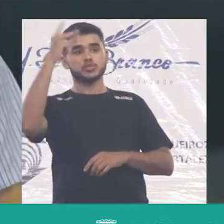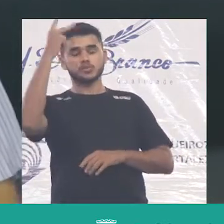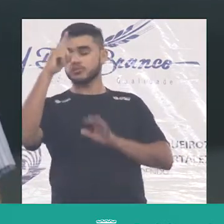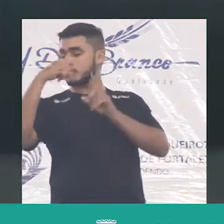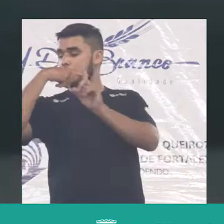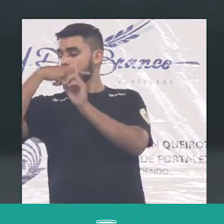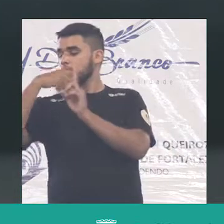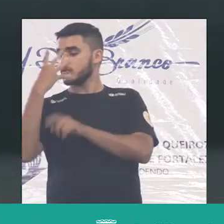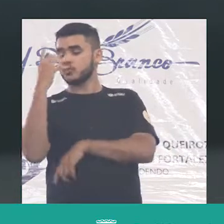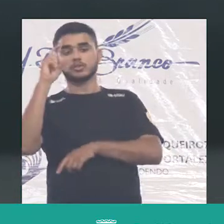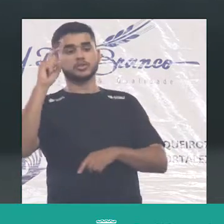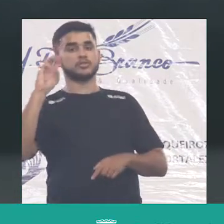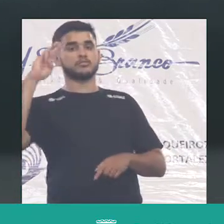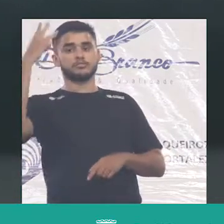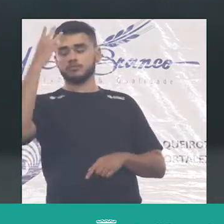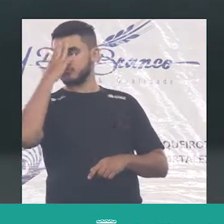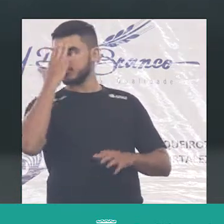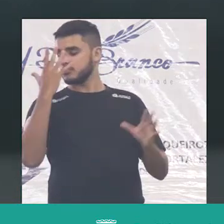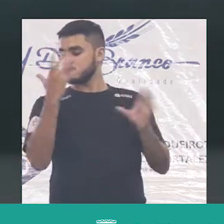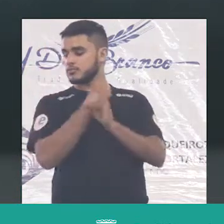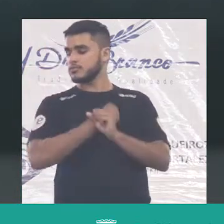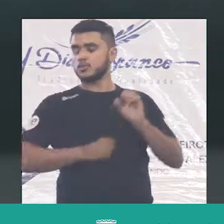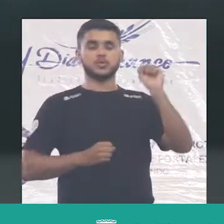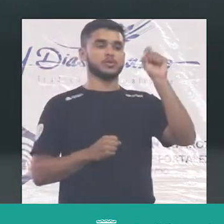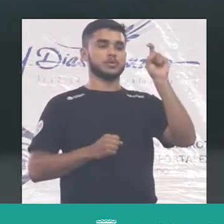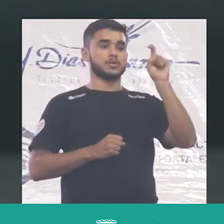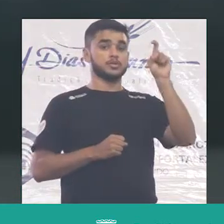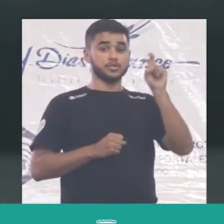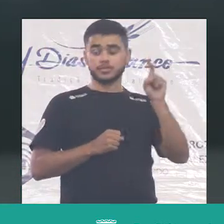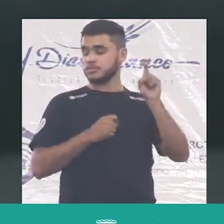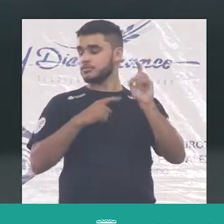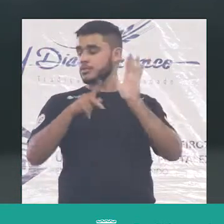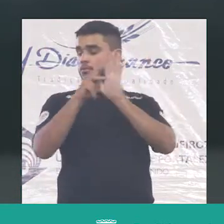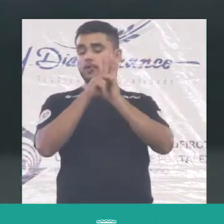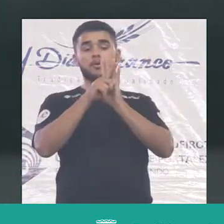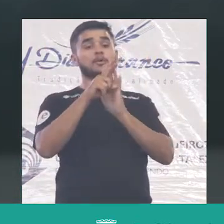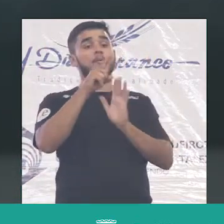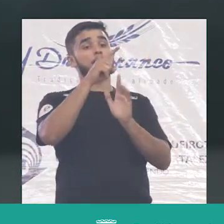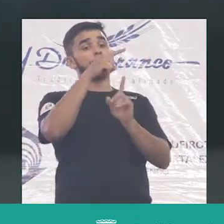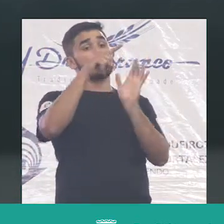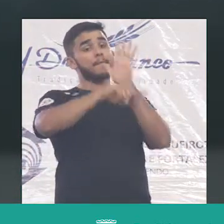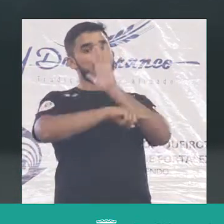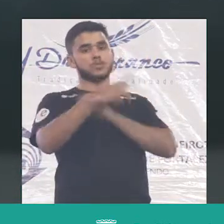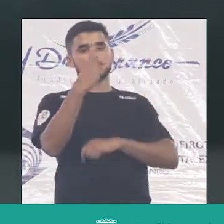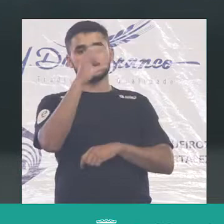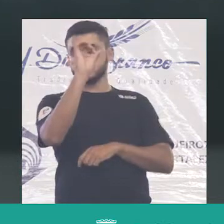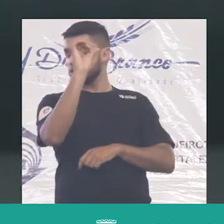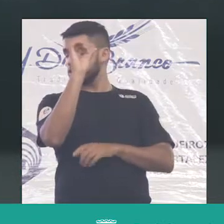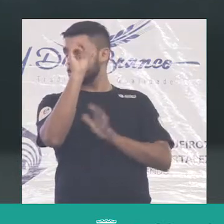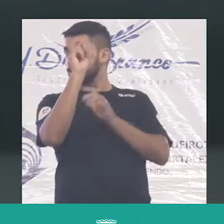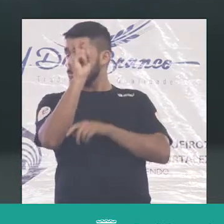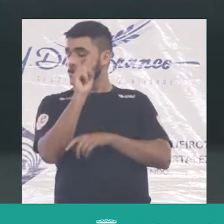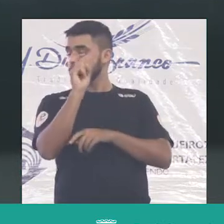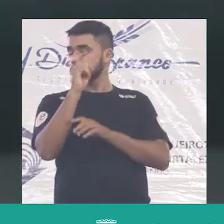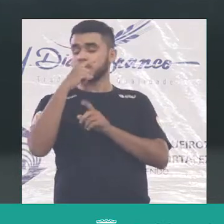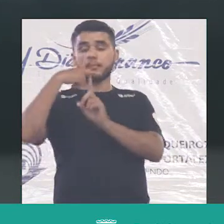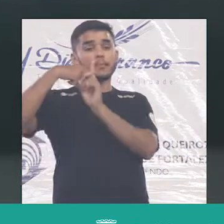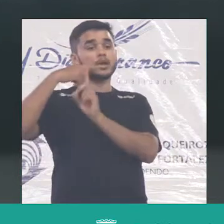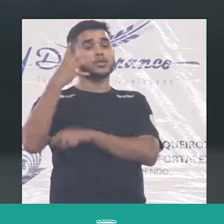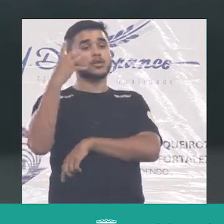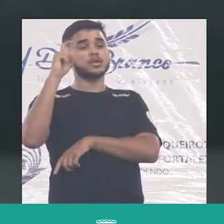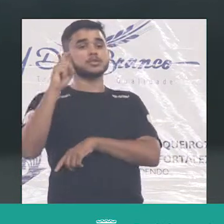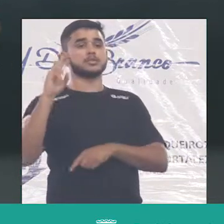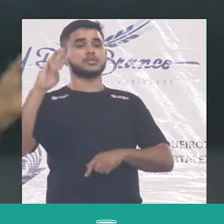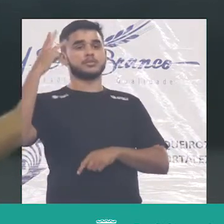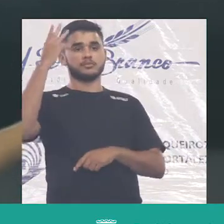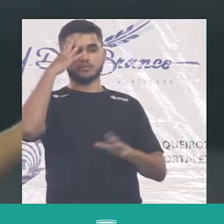menos 36x ao quadrado, mais 4x ao cubo, que é o gabarito da letra A, para vocês aí. Então vai anotando, o